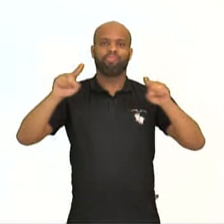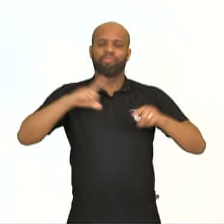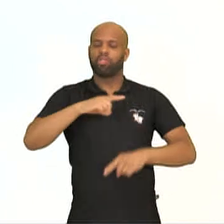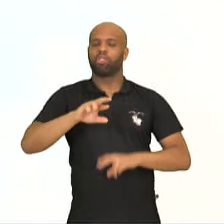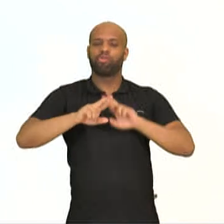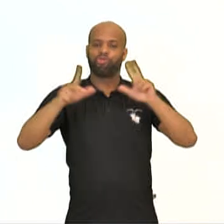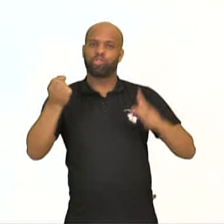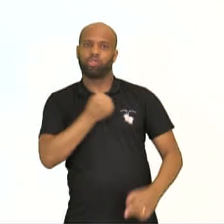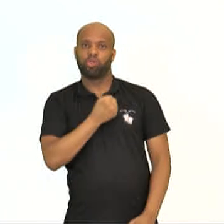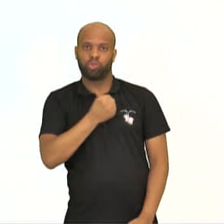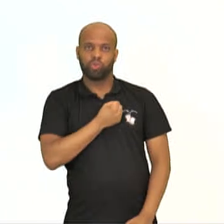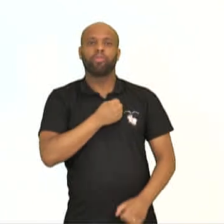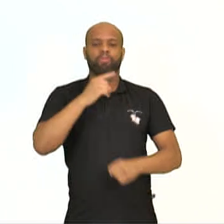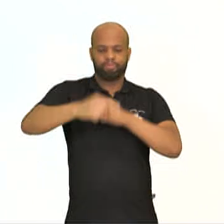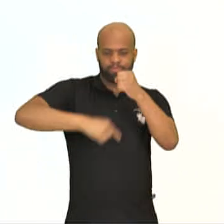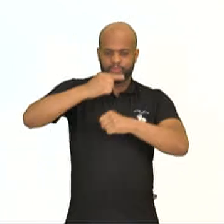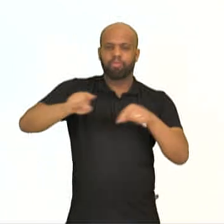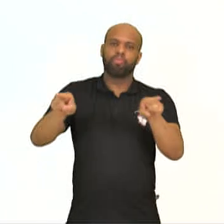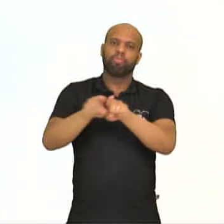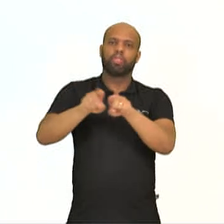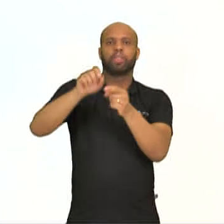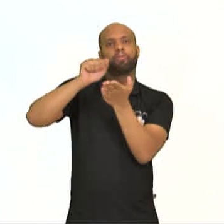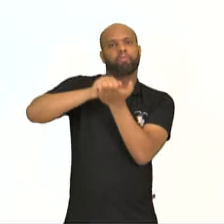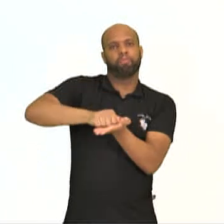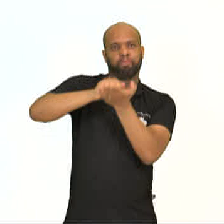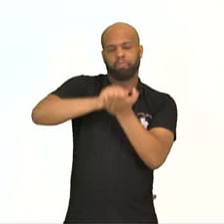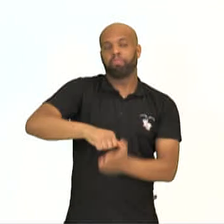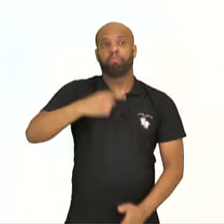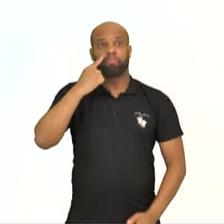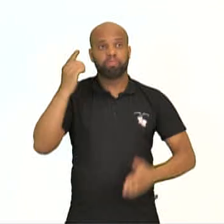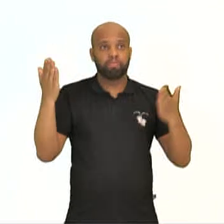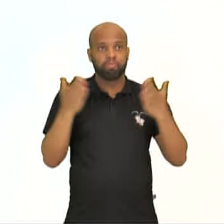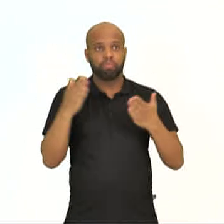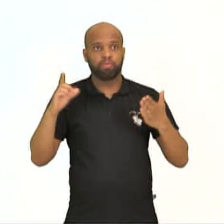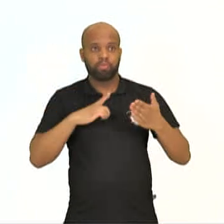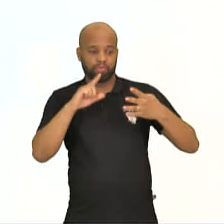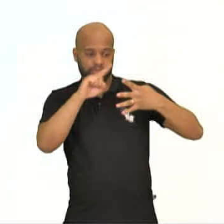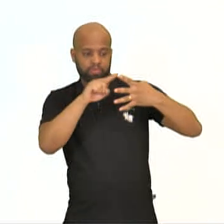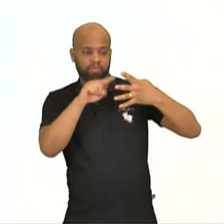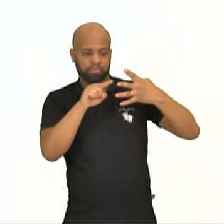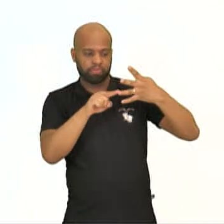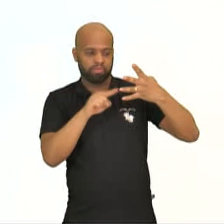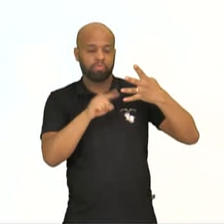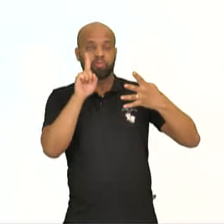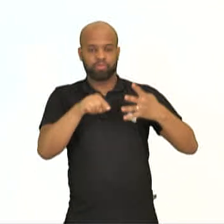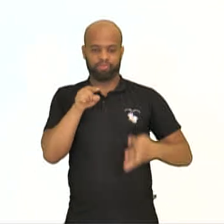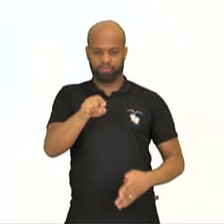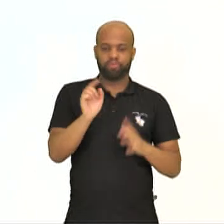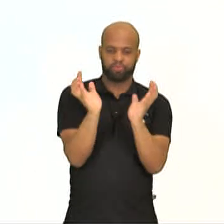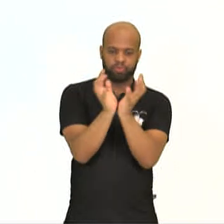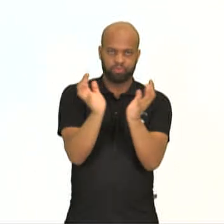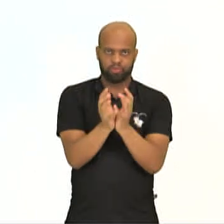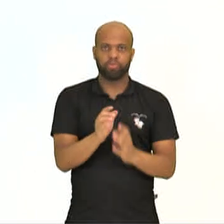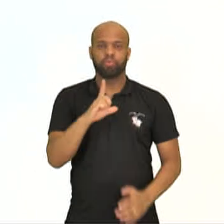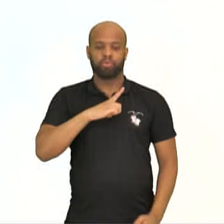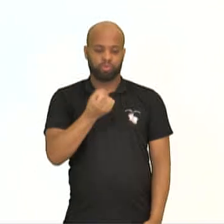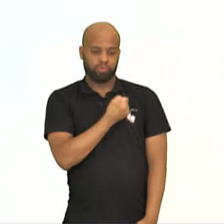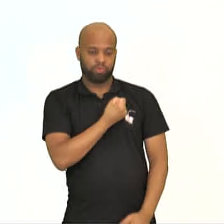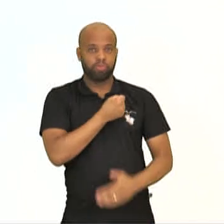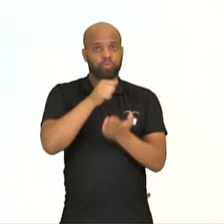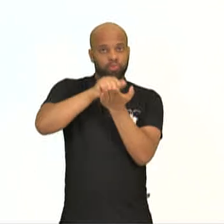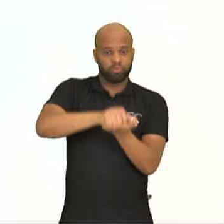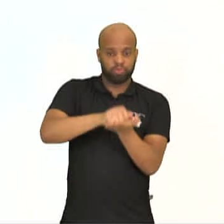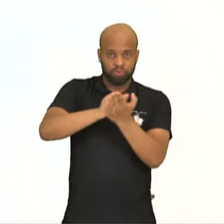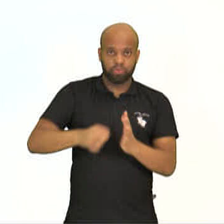e de massa. Vamos observar a representação de quatro elementos aqui que são isótonos. O número de massa